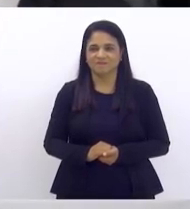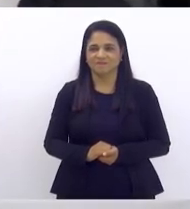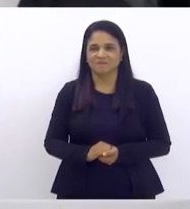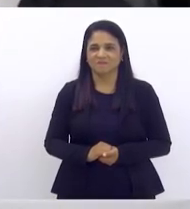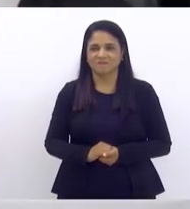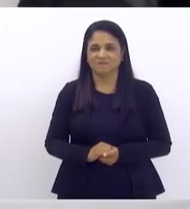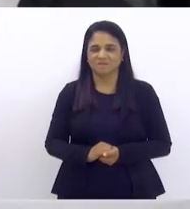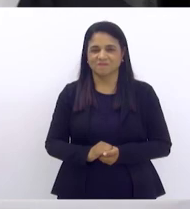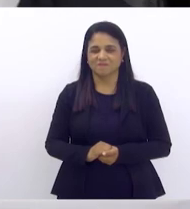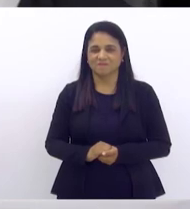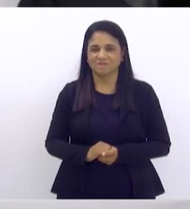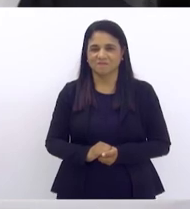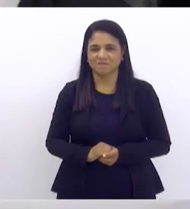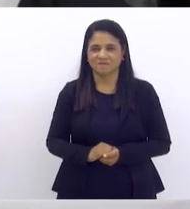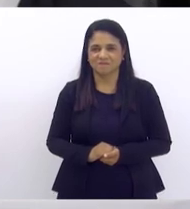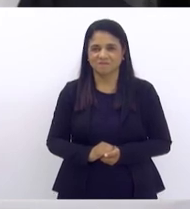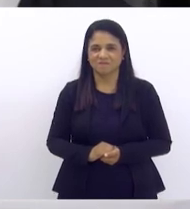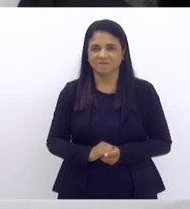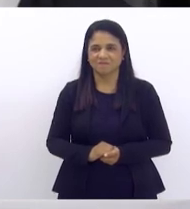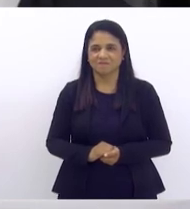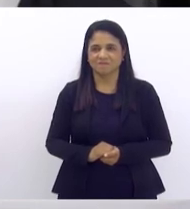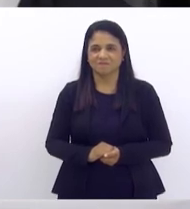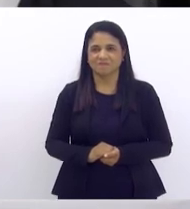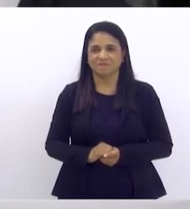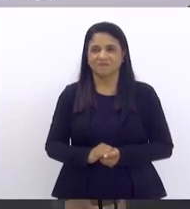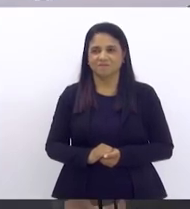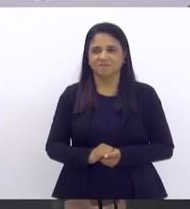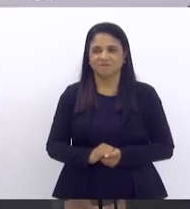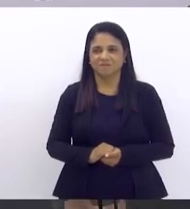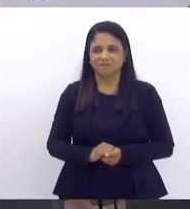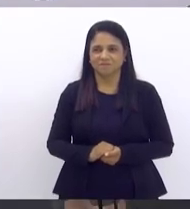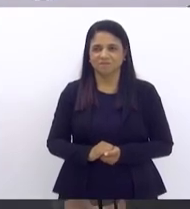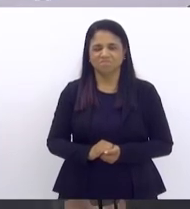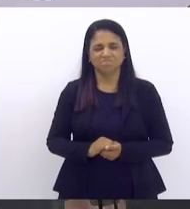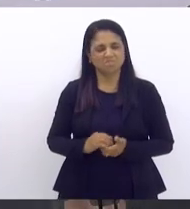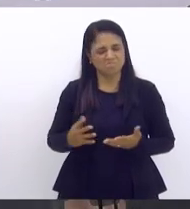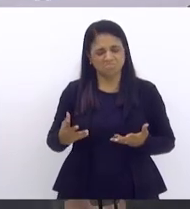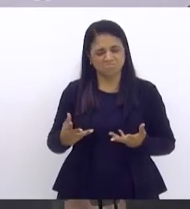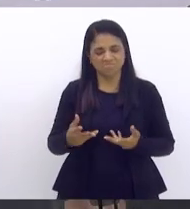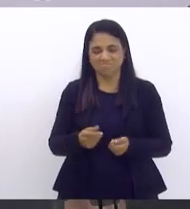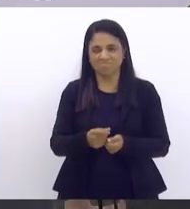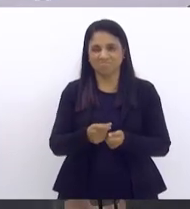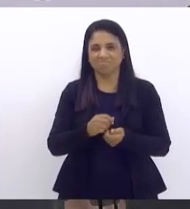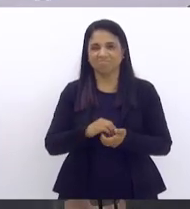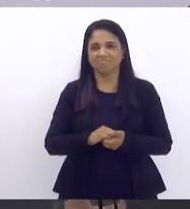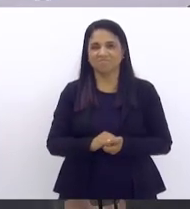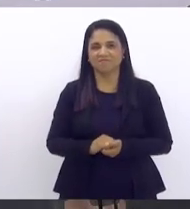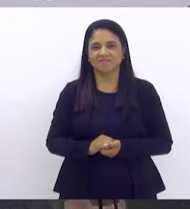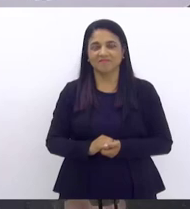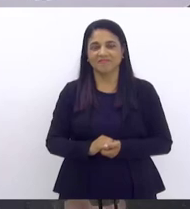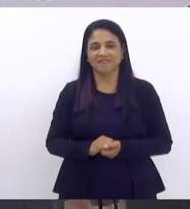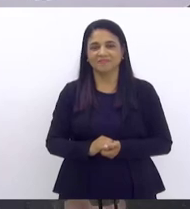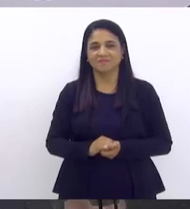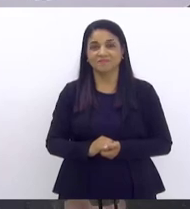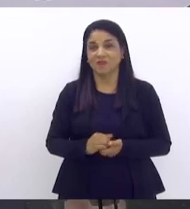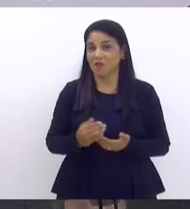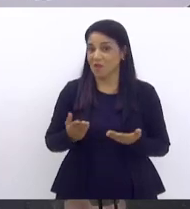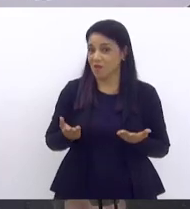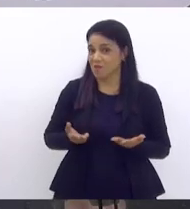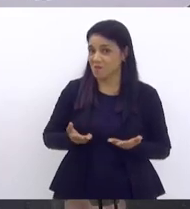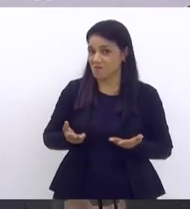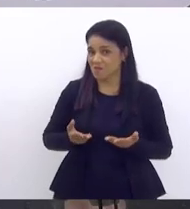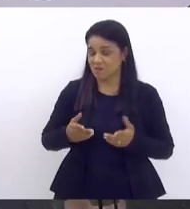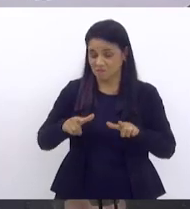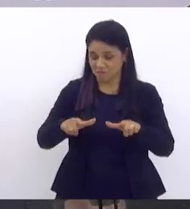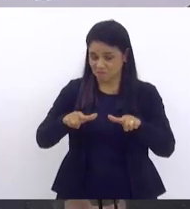Que maravilha. Bom, e agora, depois destas